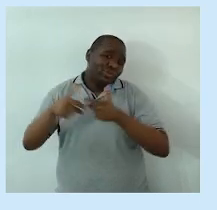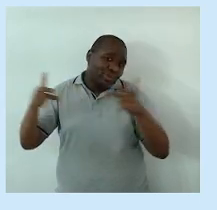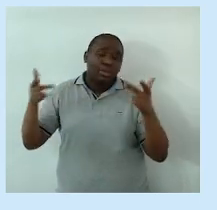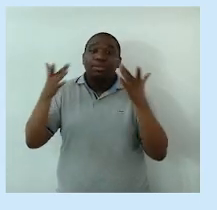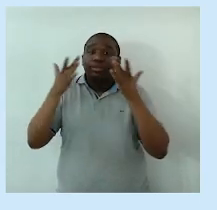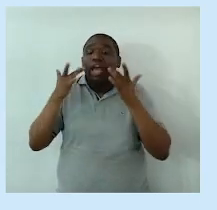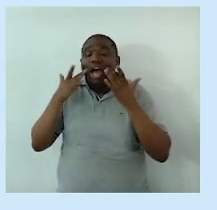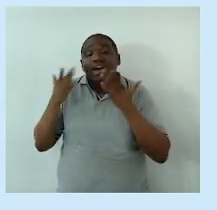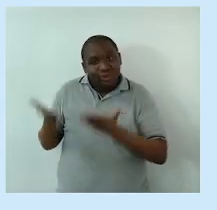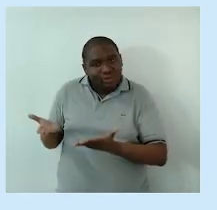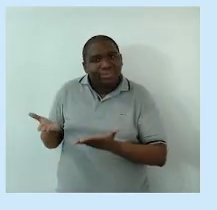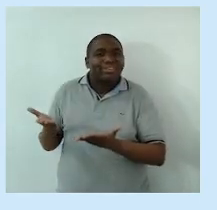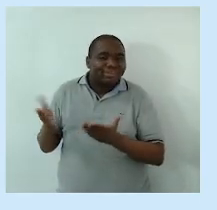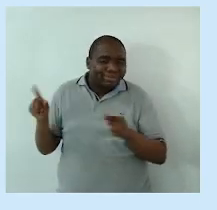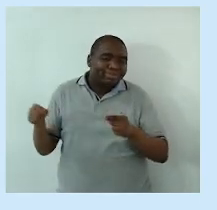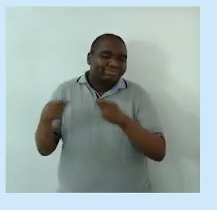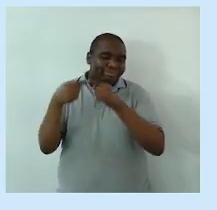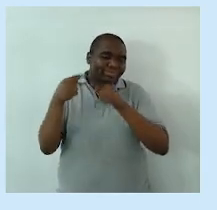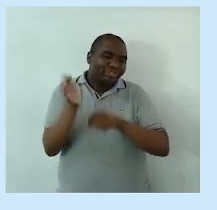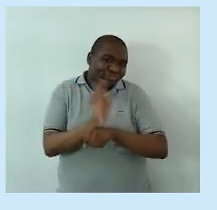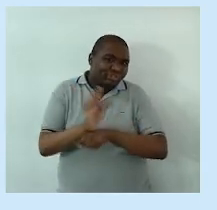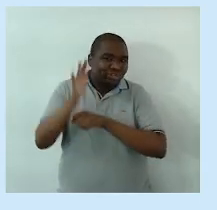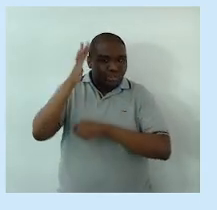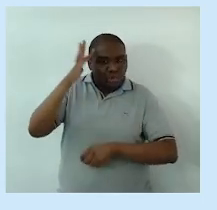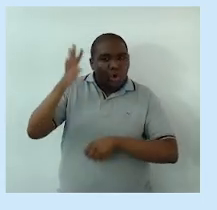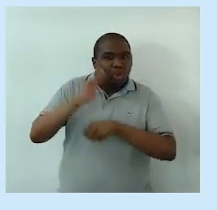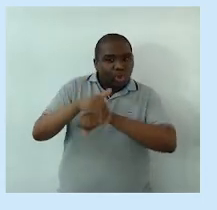de Shakespeare, né? Sonho da Noite de Verão,